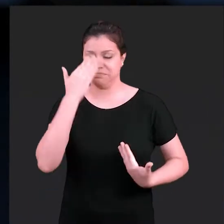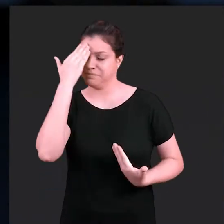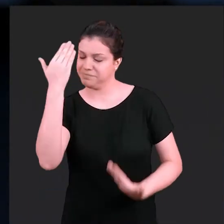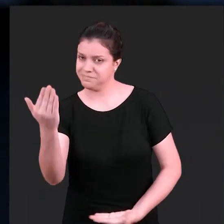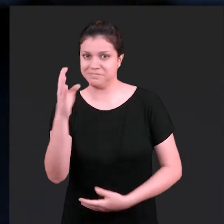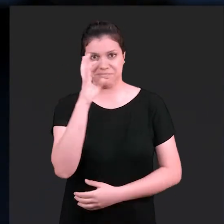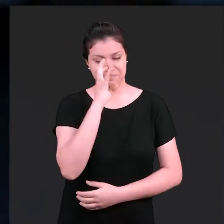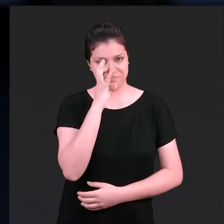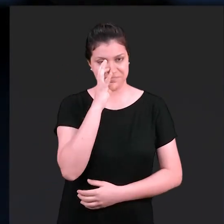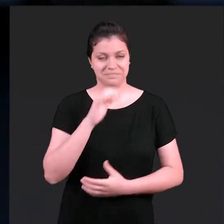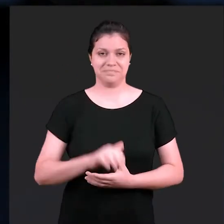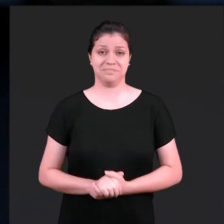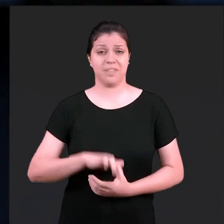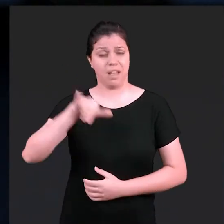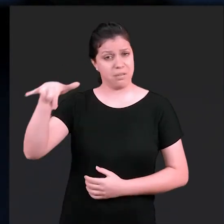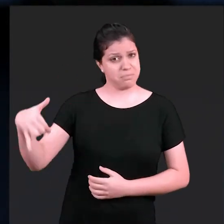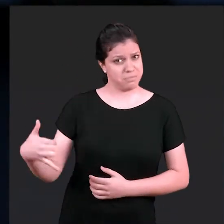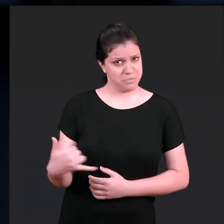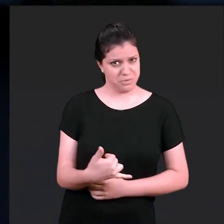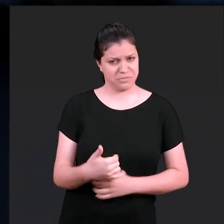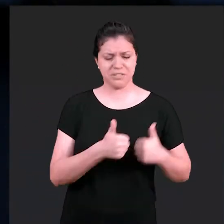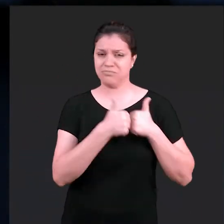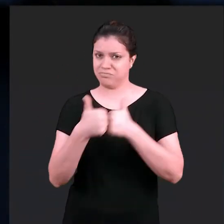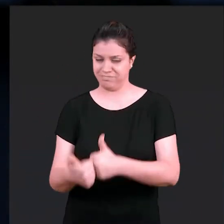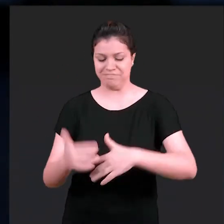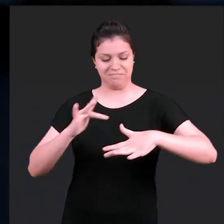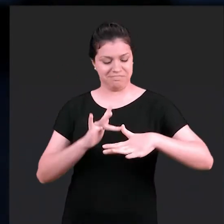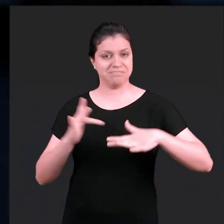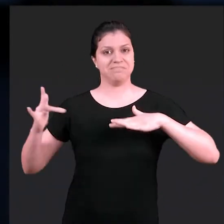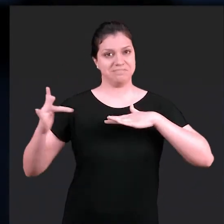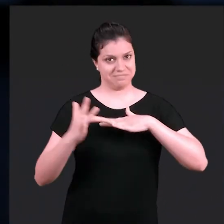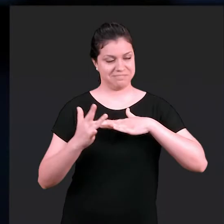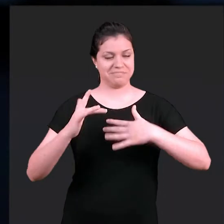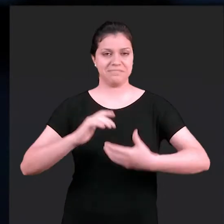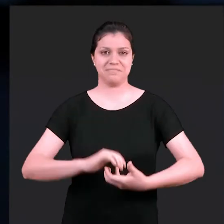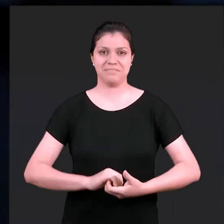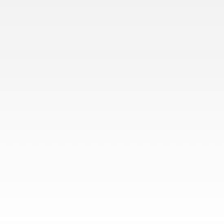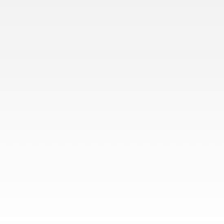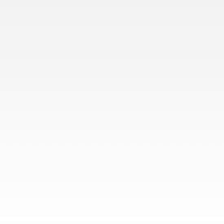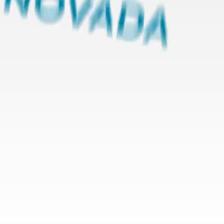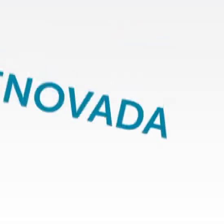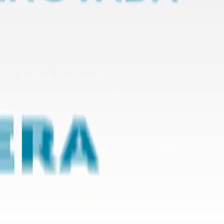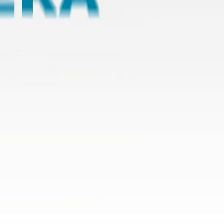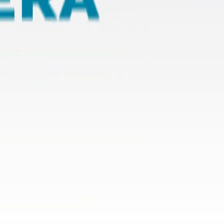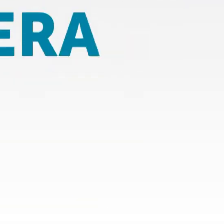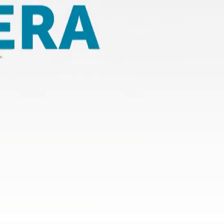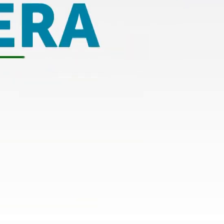Obrigado pela sua companhia. Aproveite e siga as nossas mídias sociais.